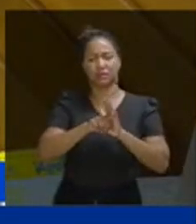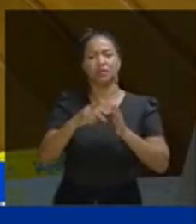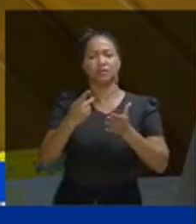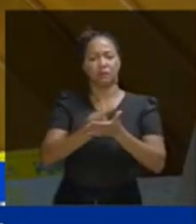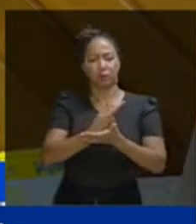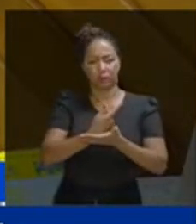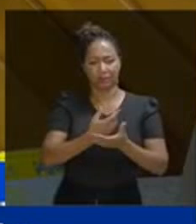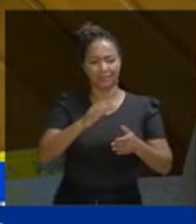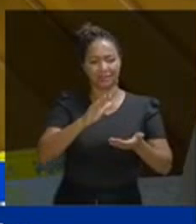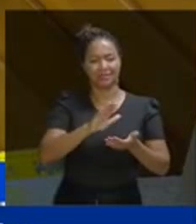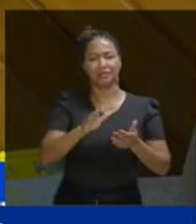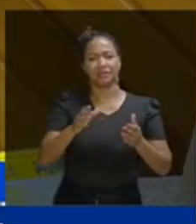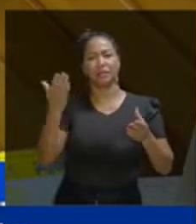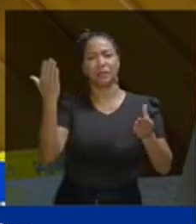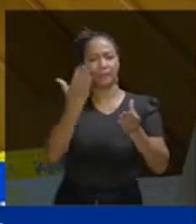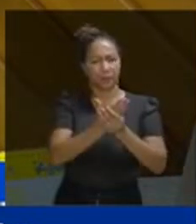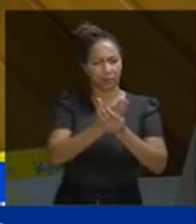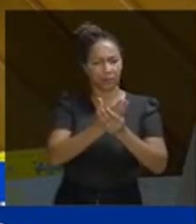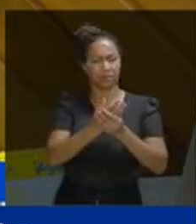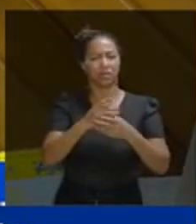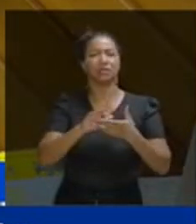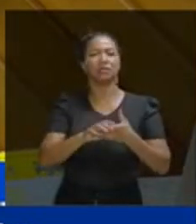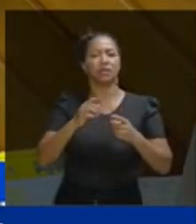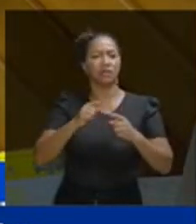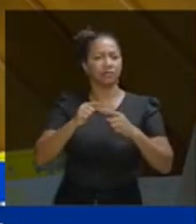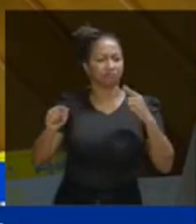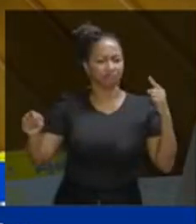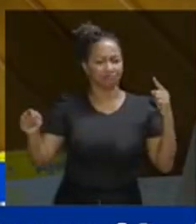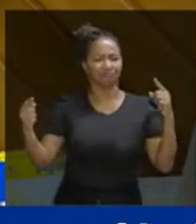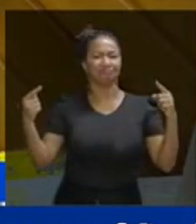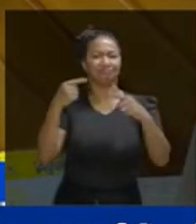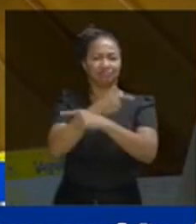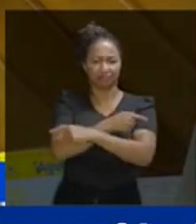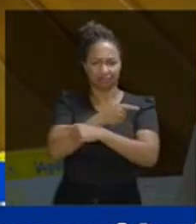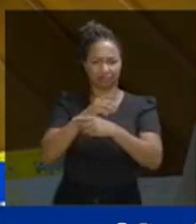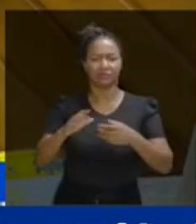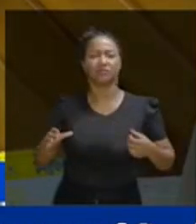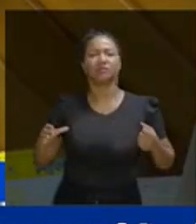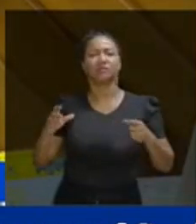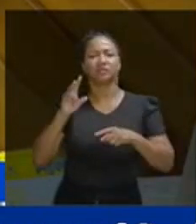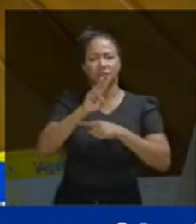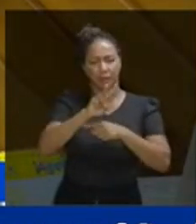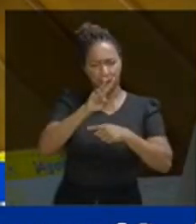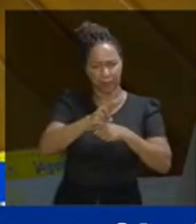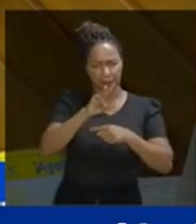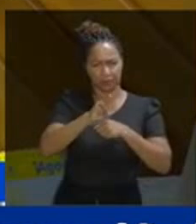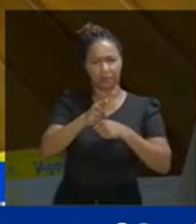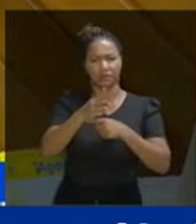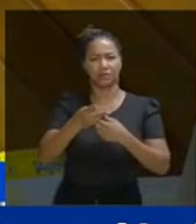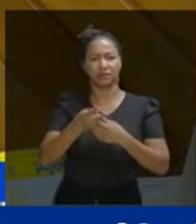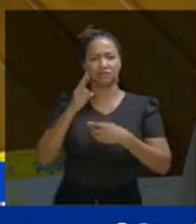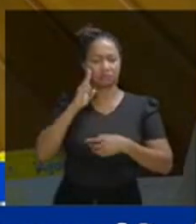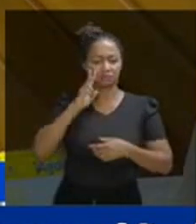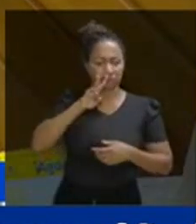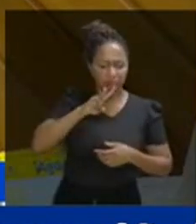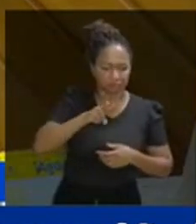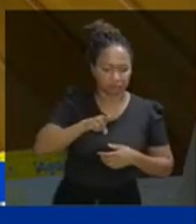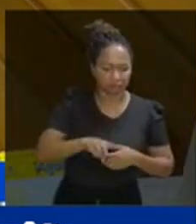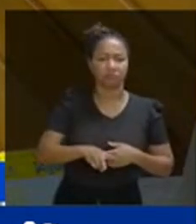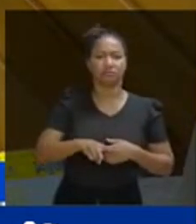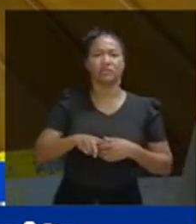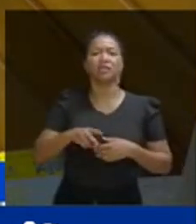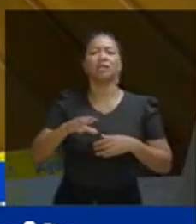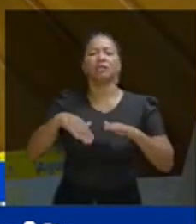em exame, afronta diretamente o que, de maneira pragmática, se busca proteger no âmbito do que se vislumbra como um processo